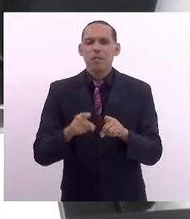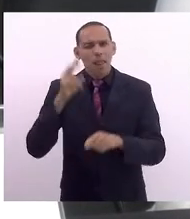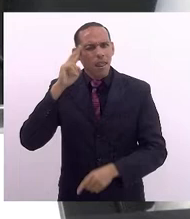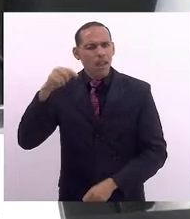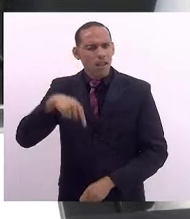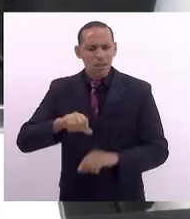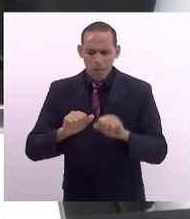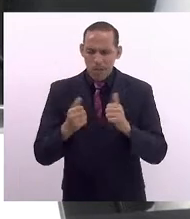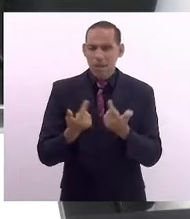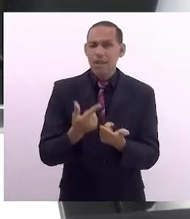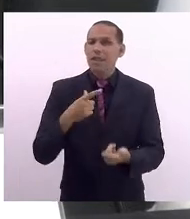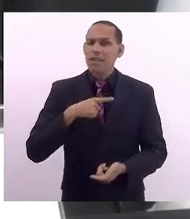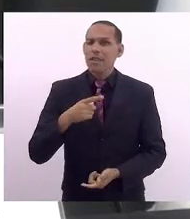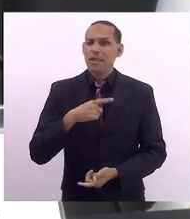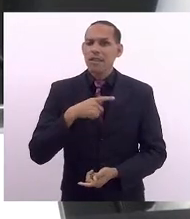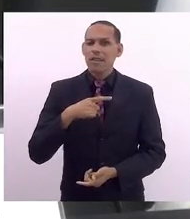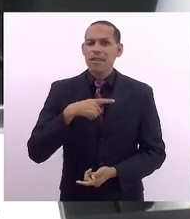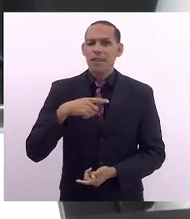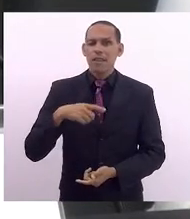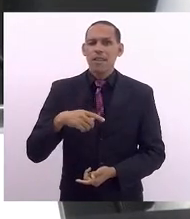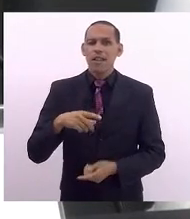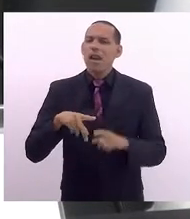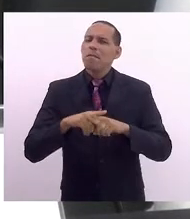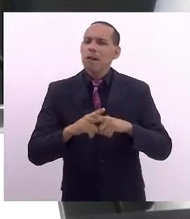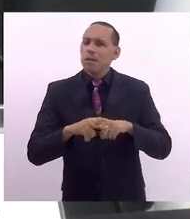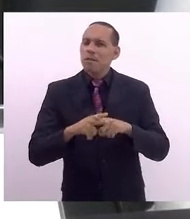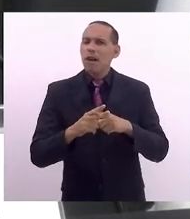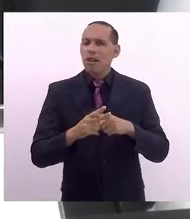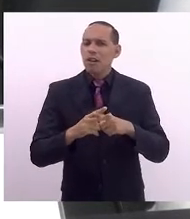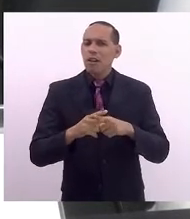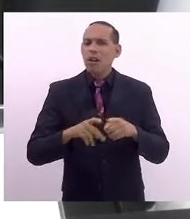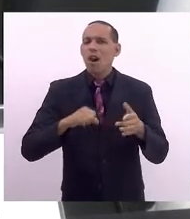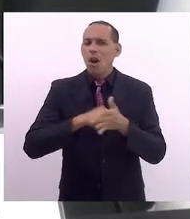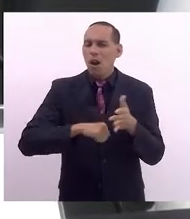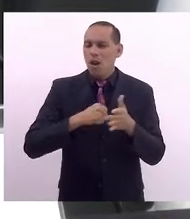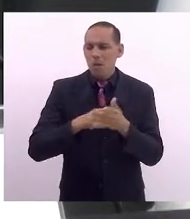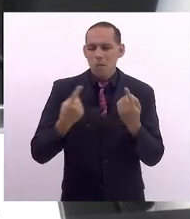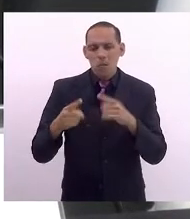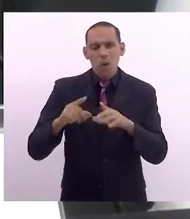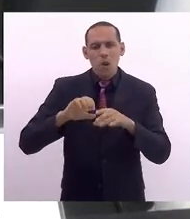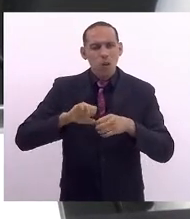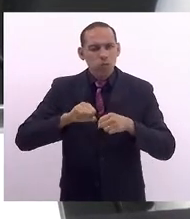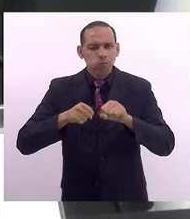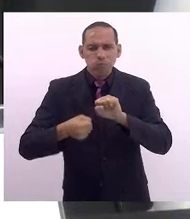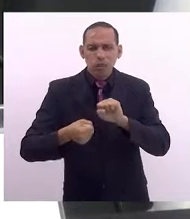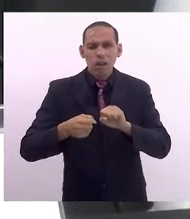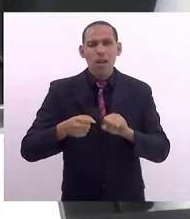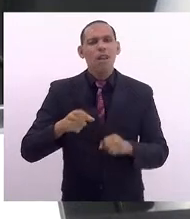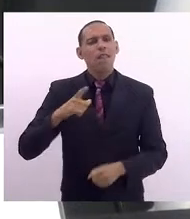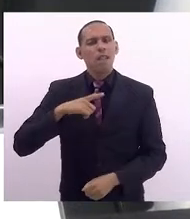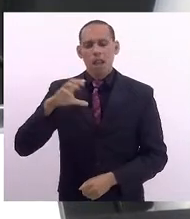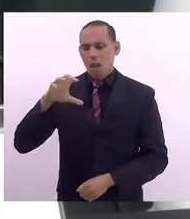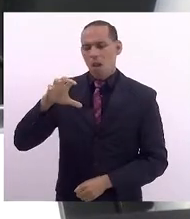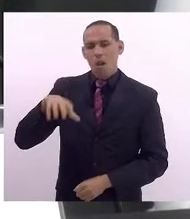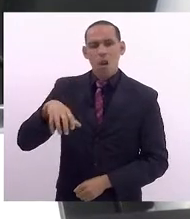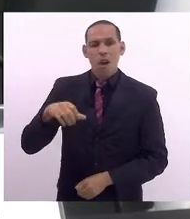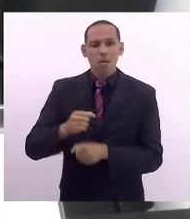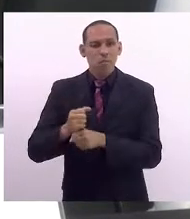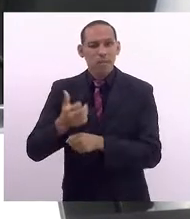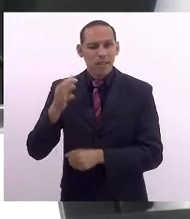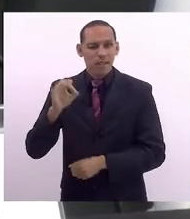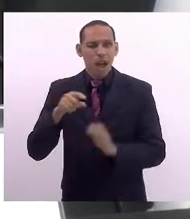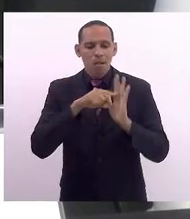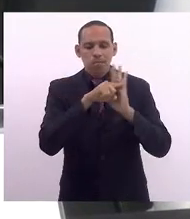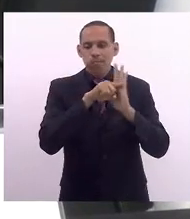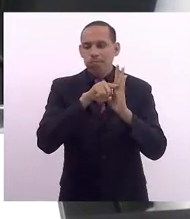Assembleia existe o Mecanismo Estadual de Prevenção e Combate à Tortura. Para quem não conhece, é um órgão de 10 anos que faz fiscalização